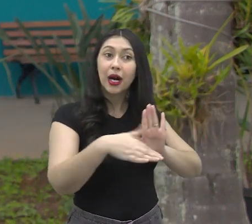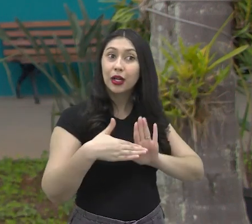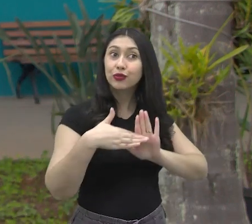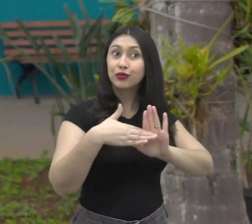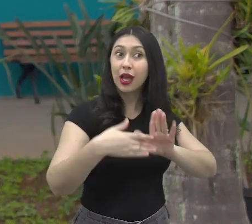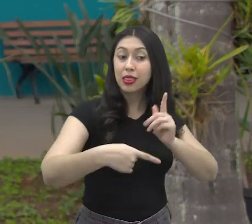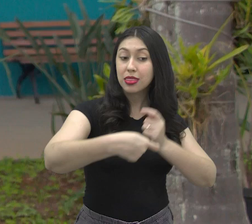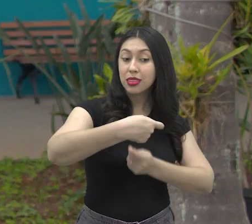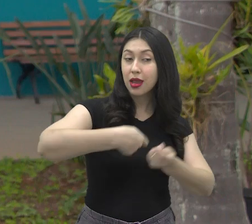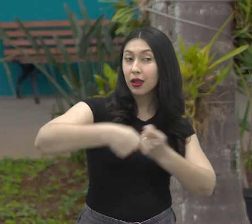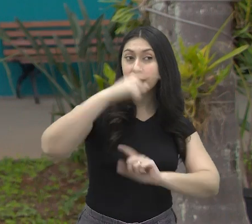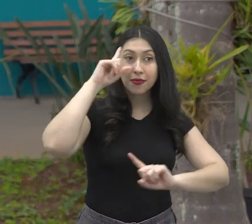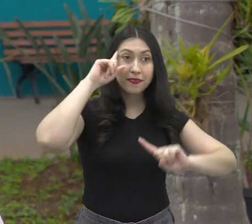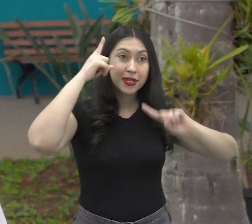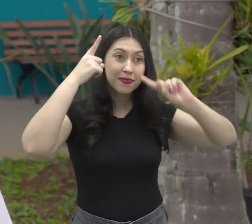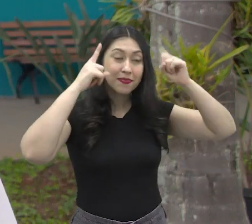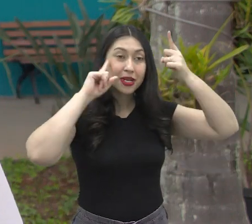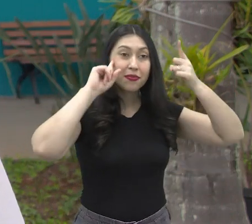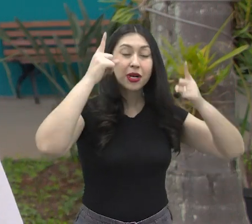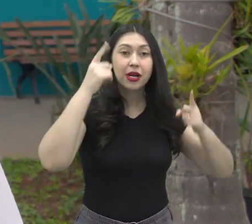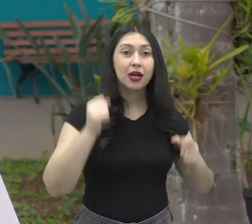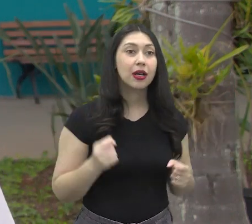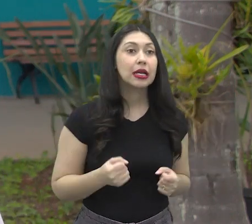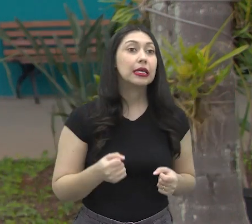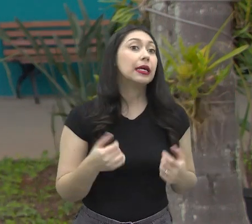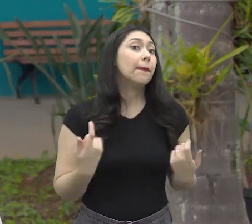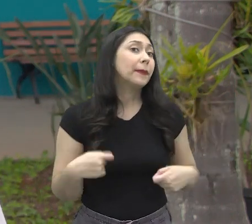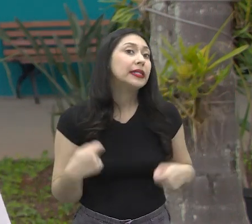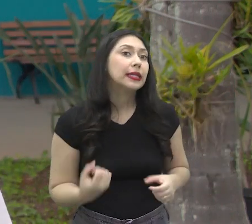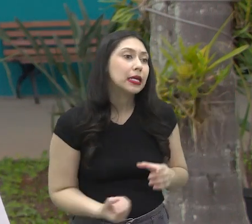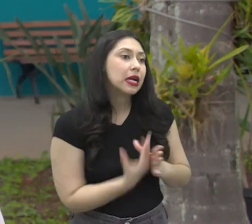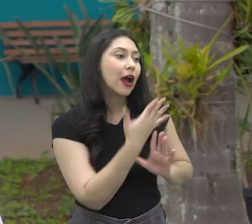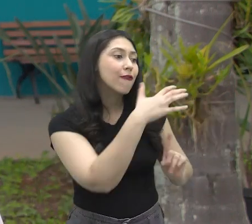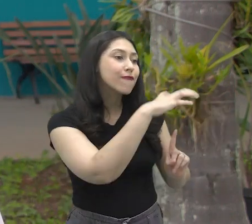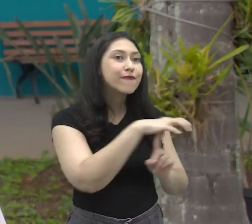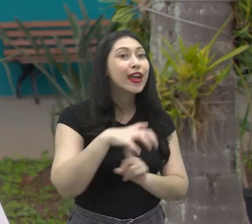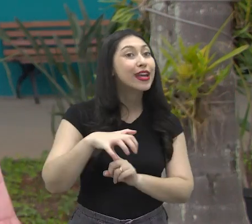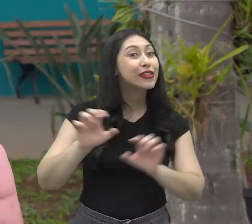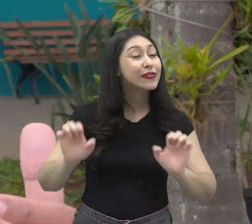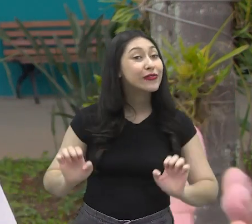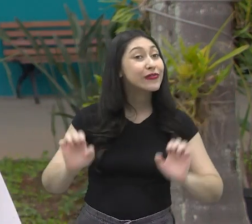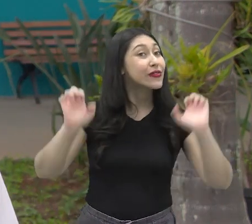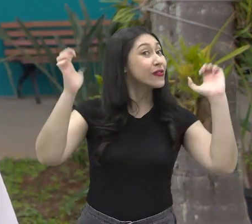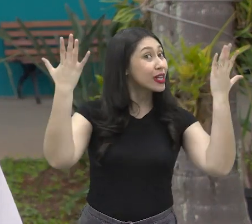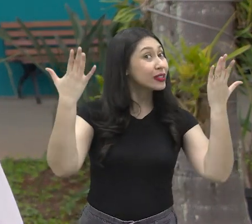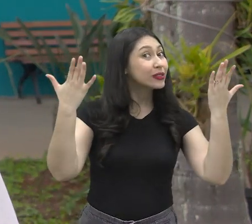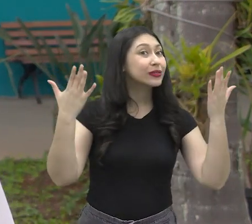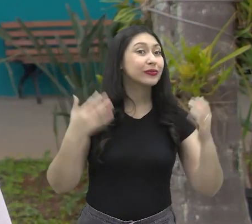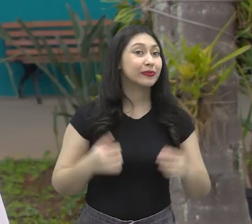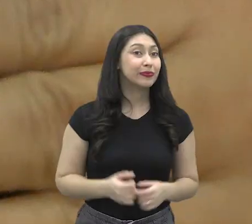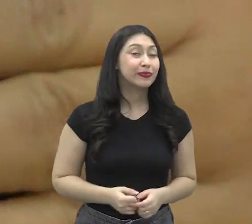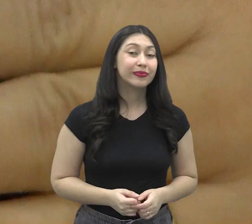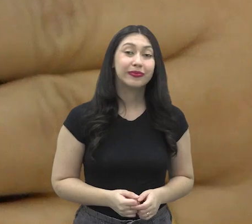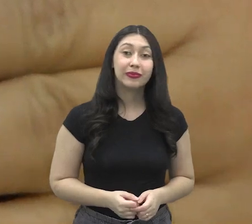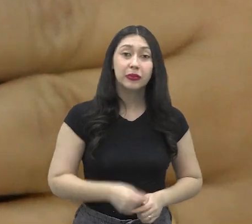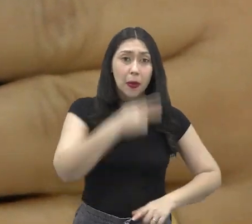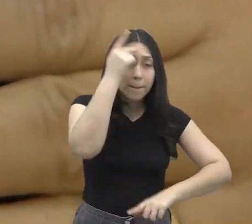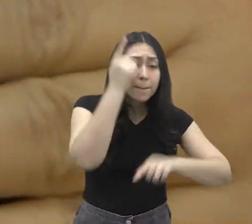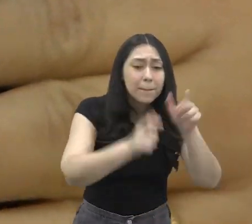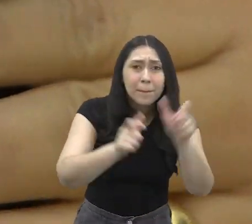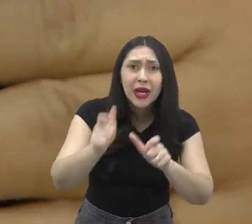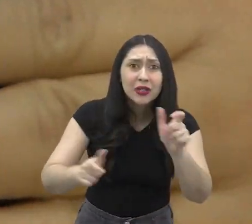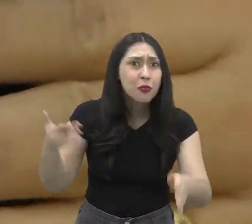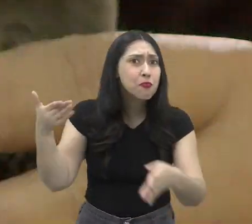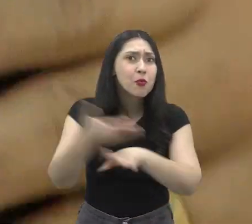a economia criativa local. Isso é importante. Então você vai criar feiras, promover eventos, levar para eventos que a prefeitura já promove. E qualquer